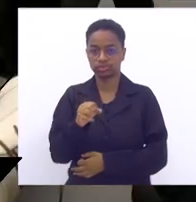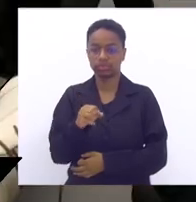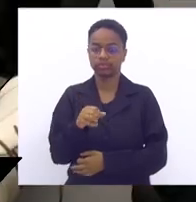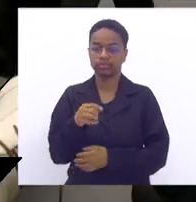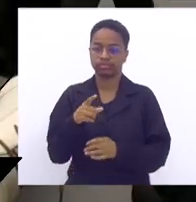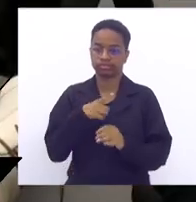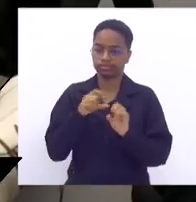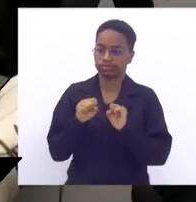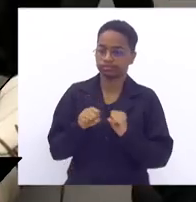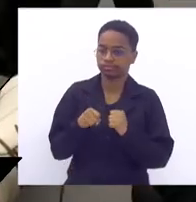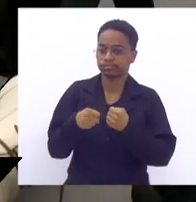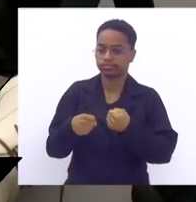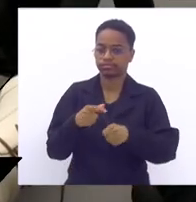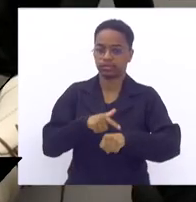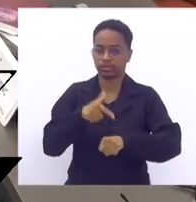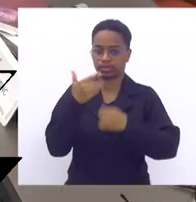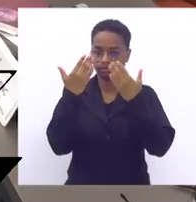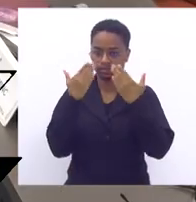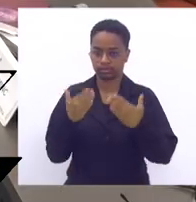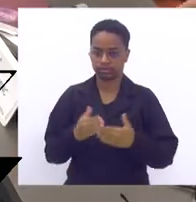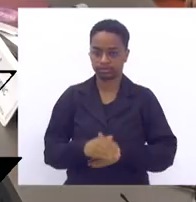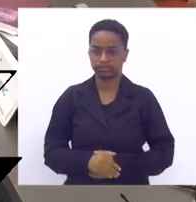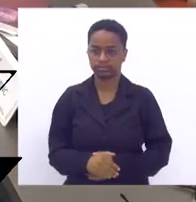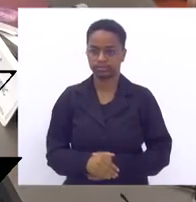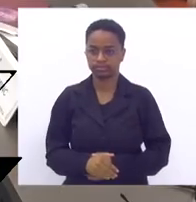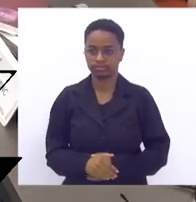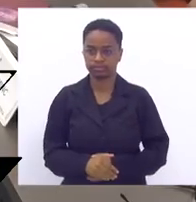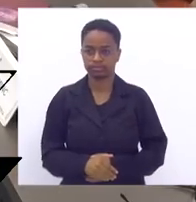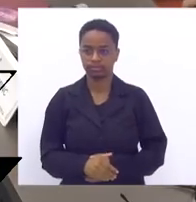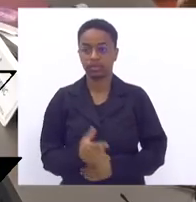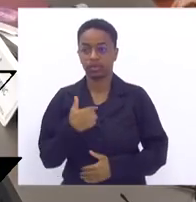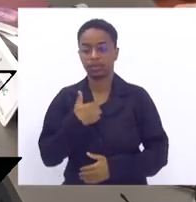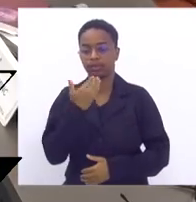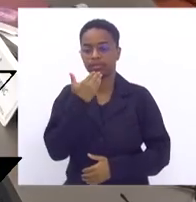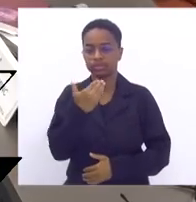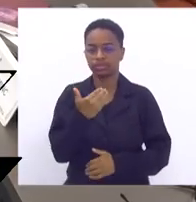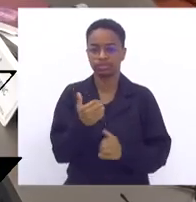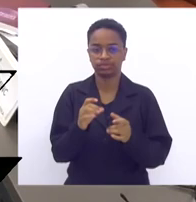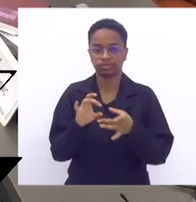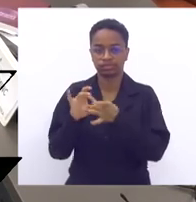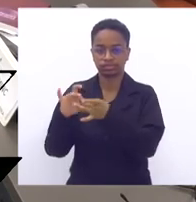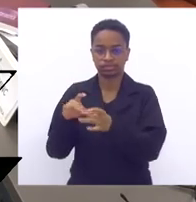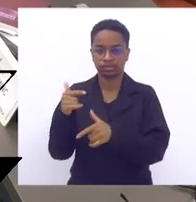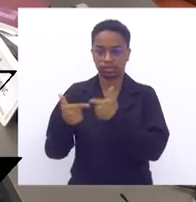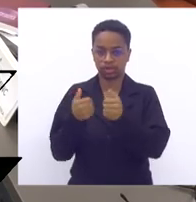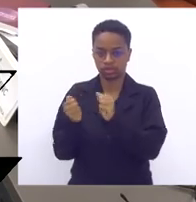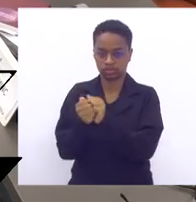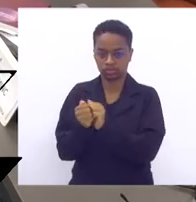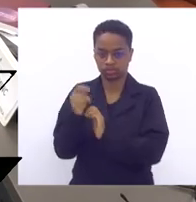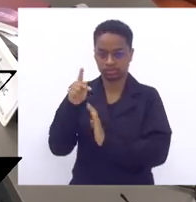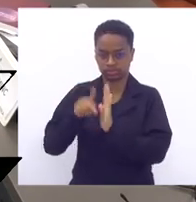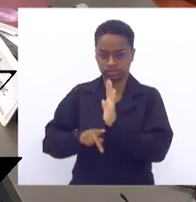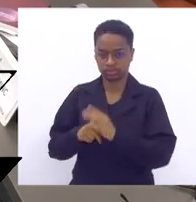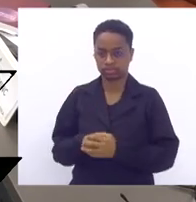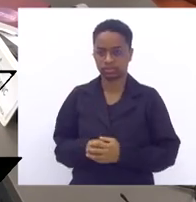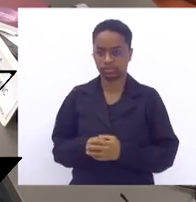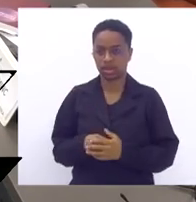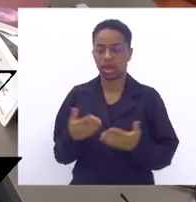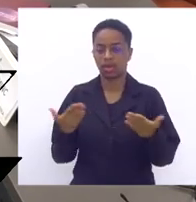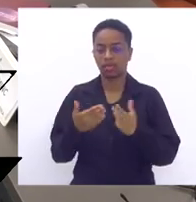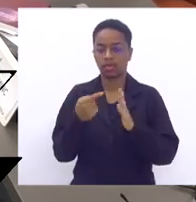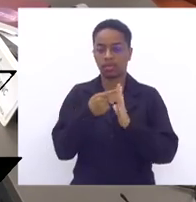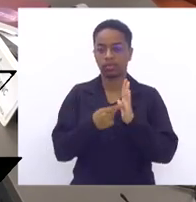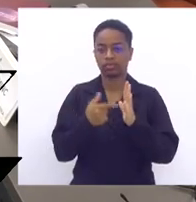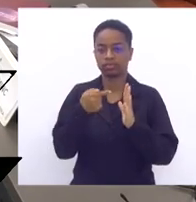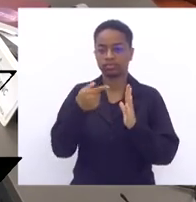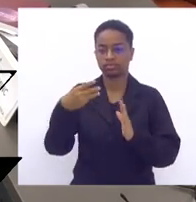vista. Presidente, se eu puder pedir, então, vista conjunto com o deputado, para a gente trabalhar junto nesse projeto. Vou pedir, vou chamar o 74 aqui do